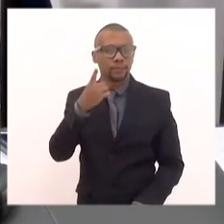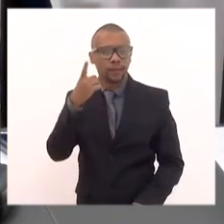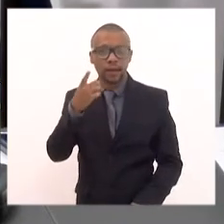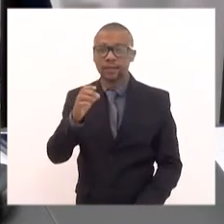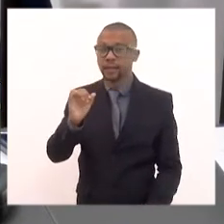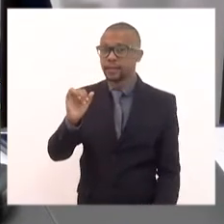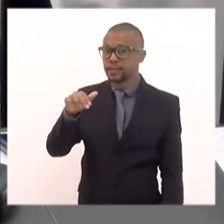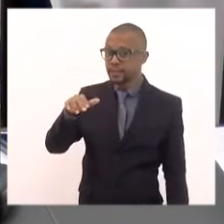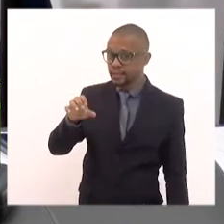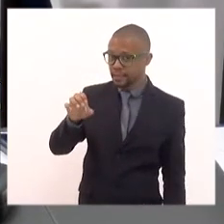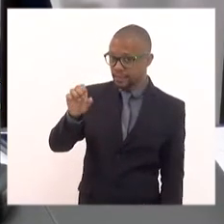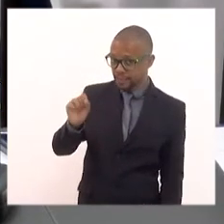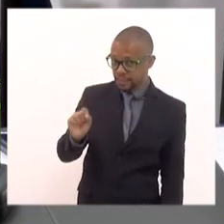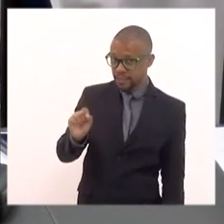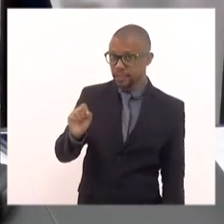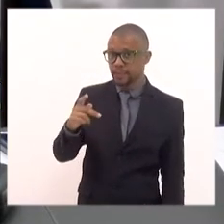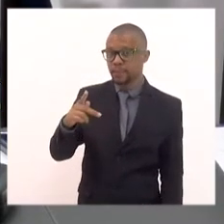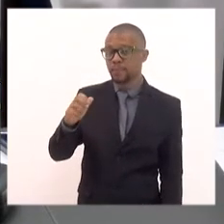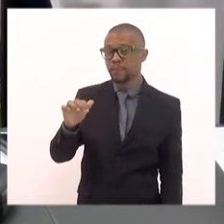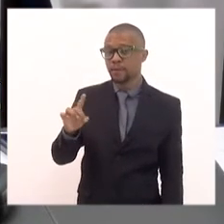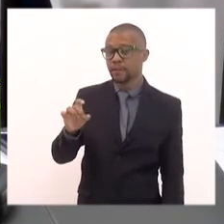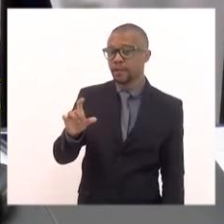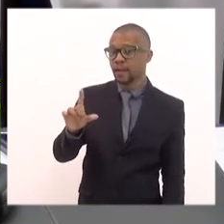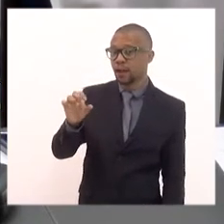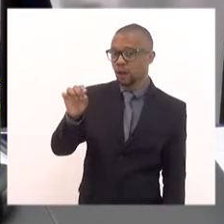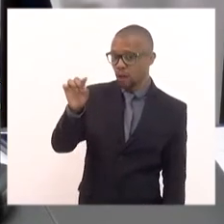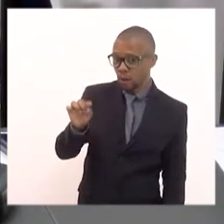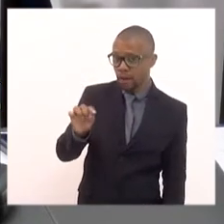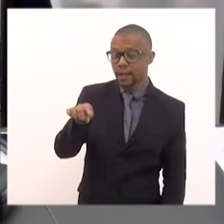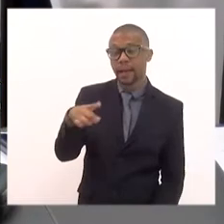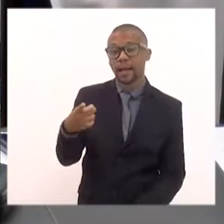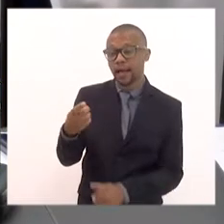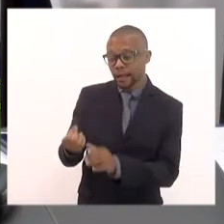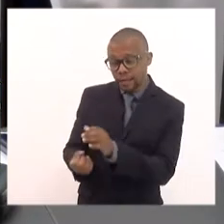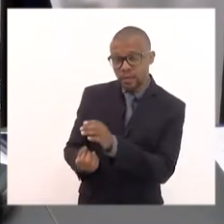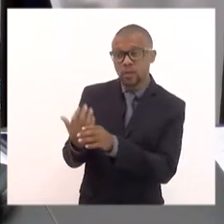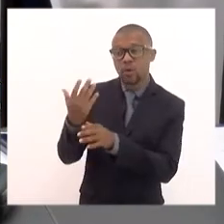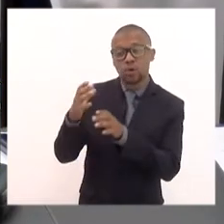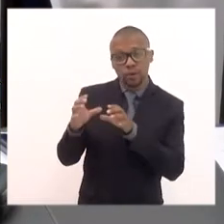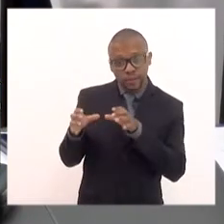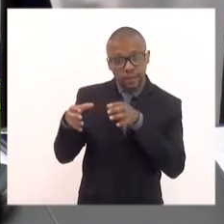que é fundadora desta frente parlamentar, que foi fundada na legislatura